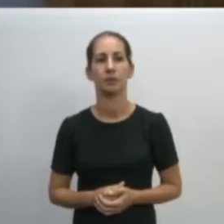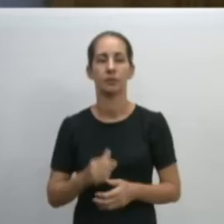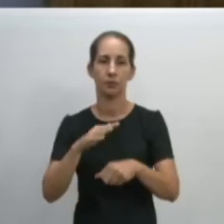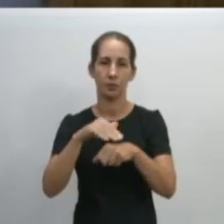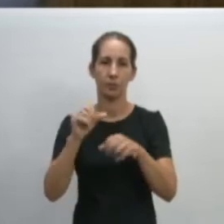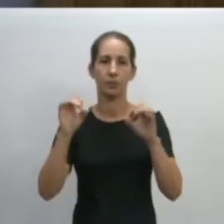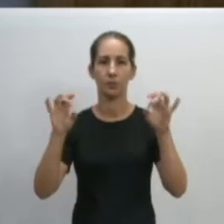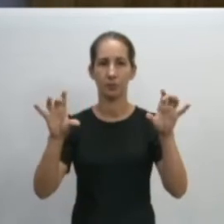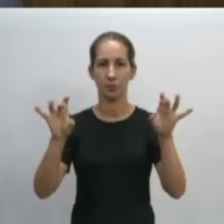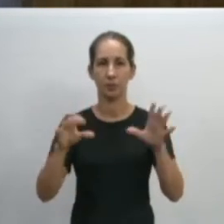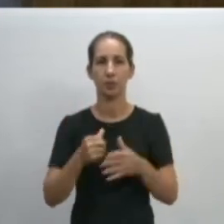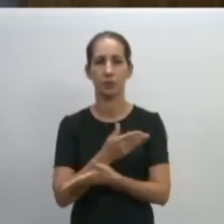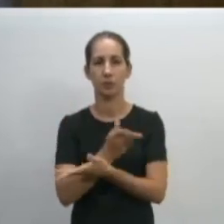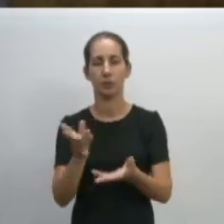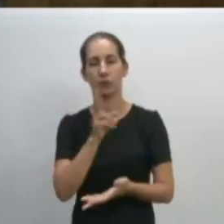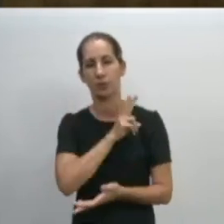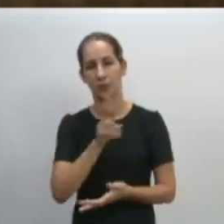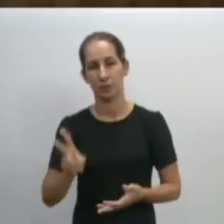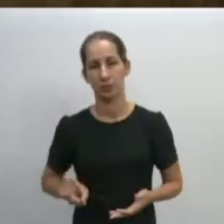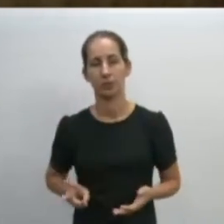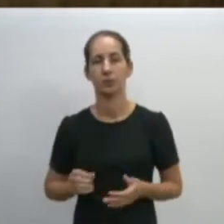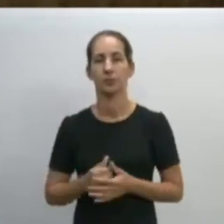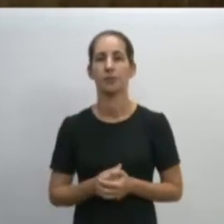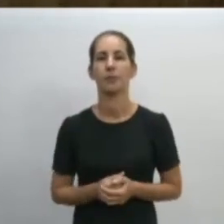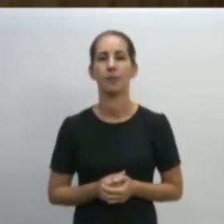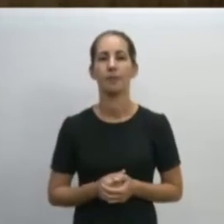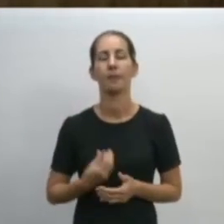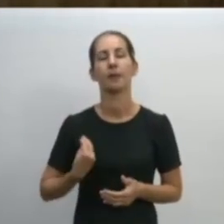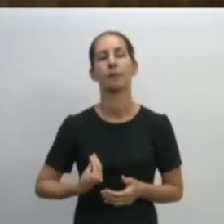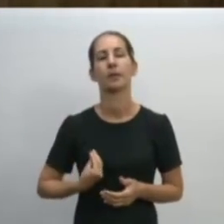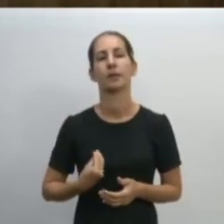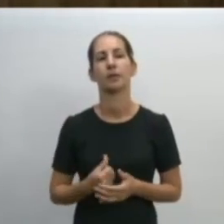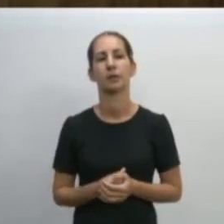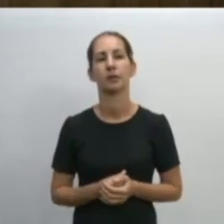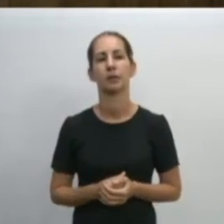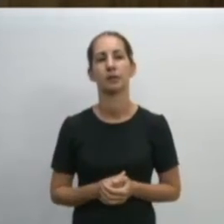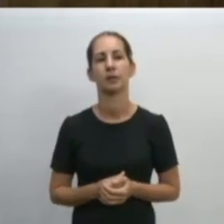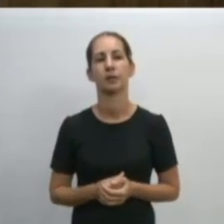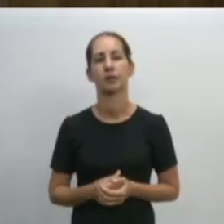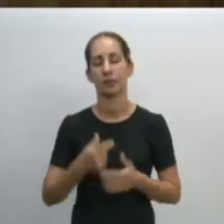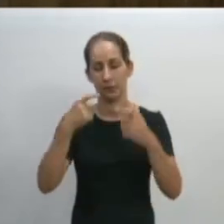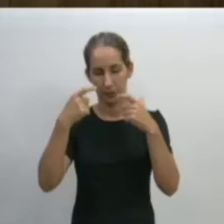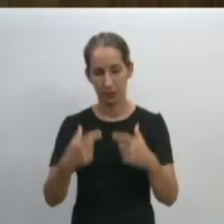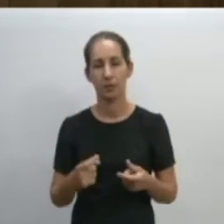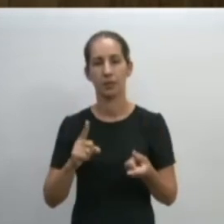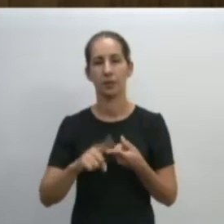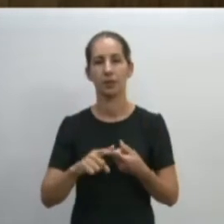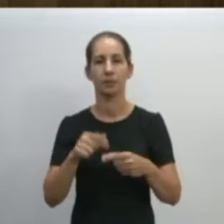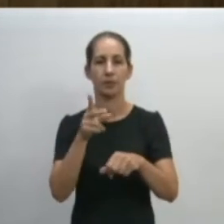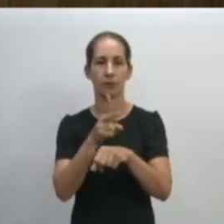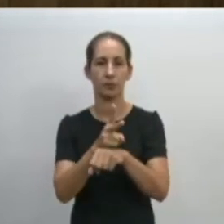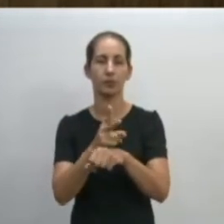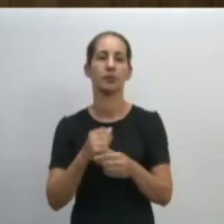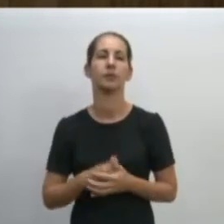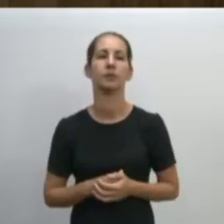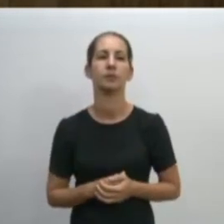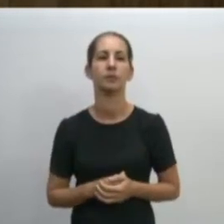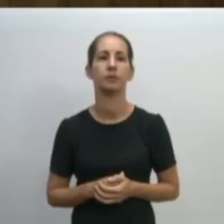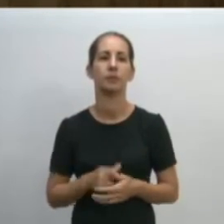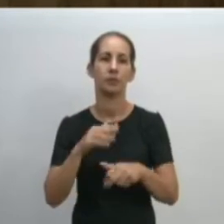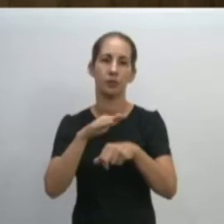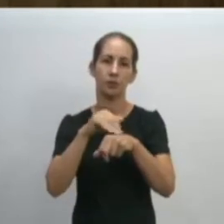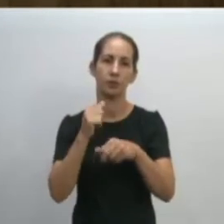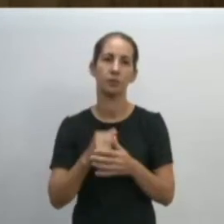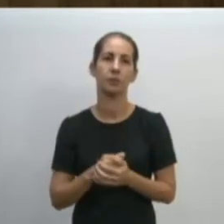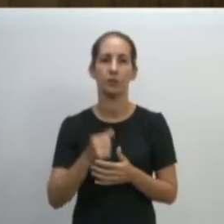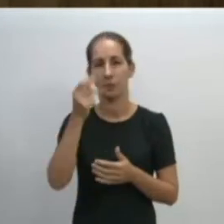muito especial aos colegas vereadores que estão aqui presentes de forma física e também de forma virtual, e convidar